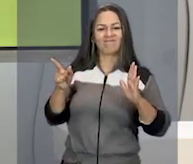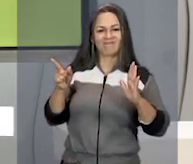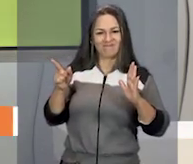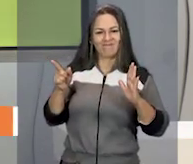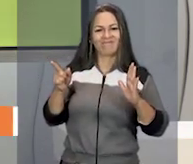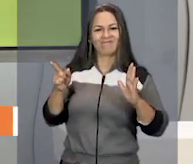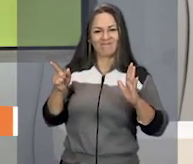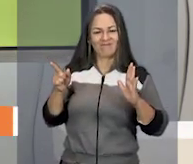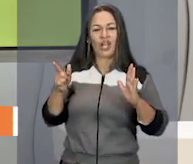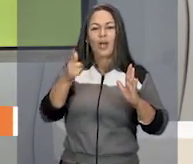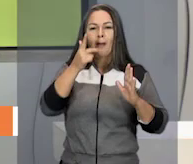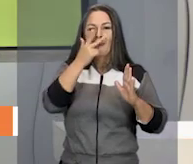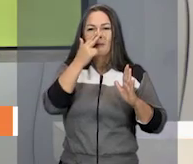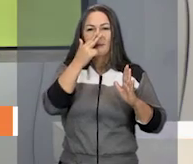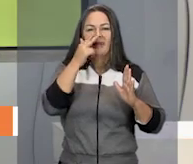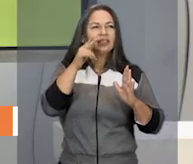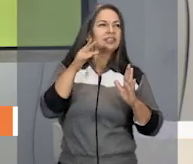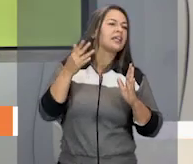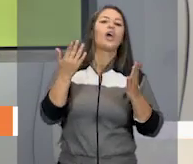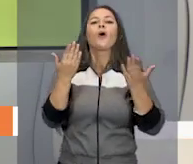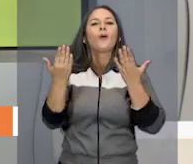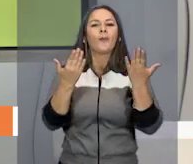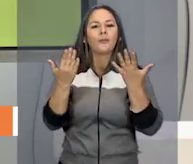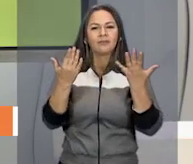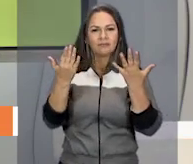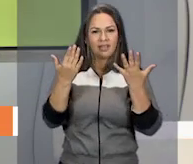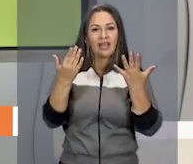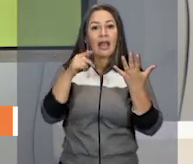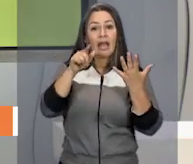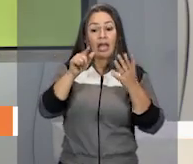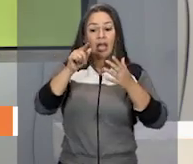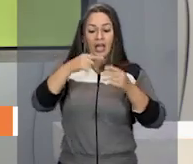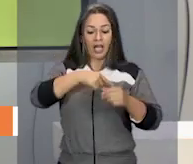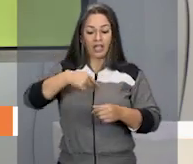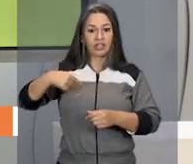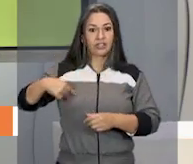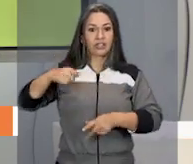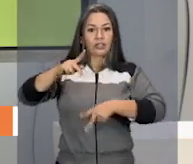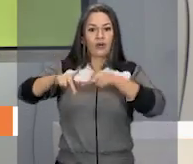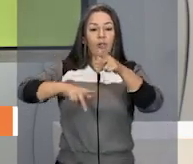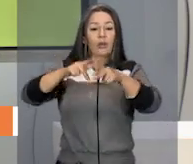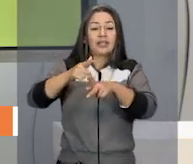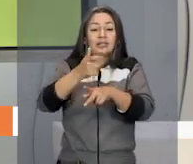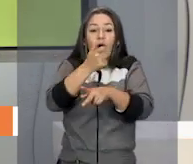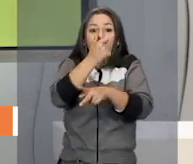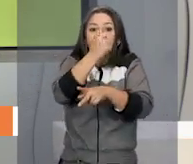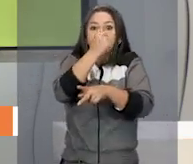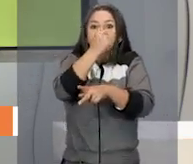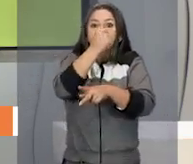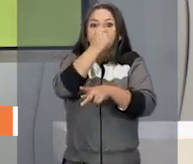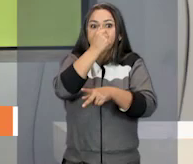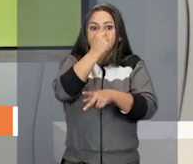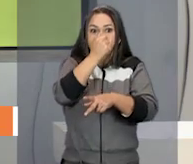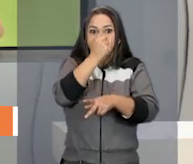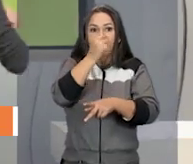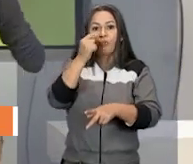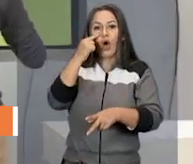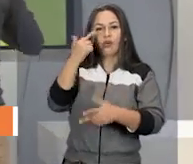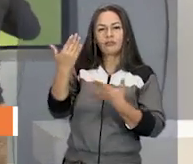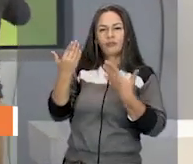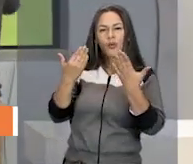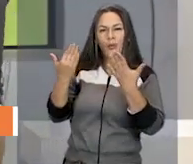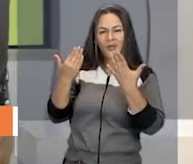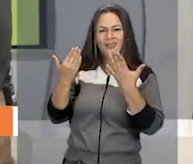7 Brasis dentro dela, né? Ou seja, é muita gente na China. Se a gente comparar essa população da China com a população da Terra, olha só,